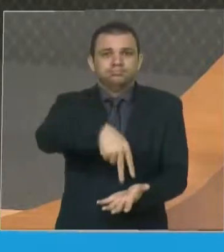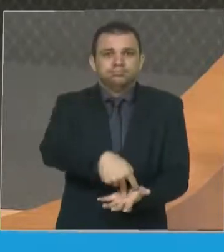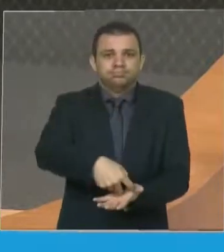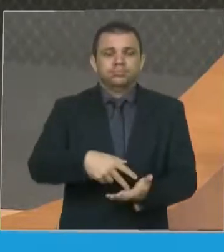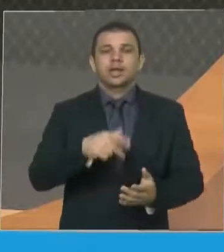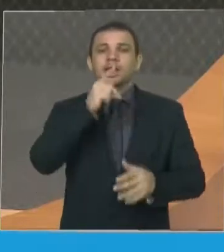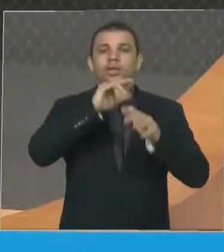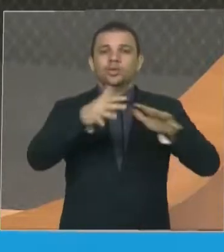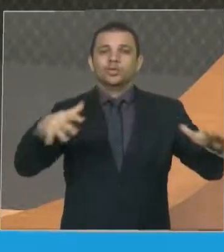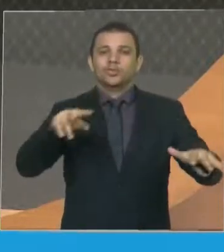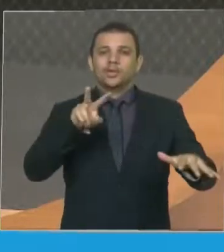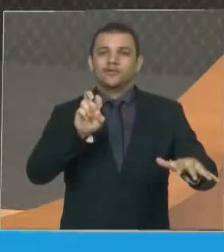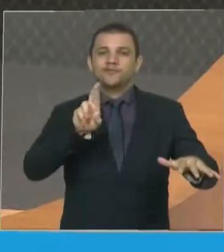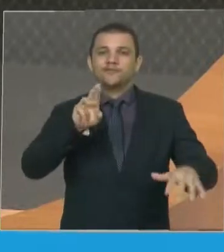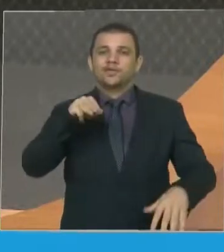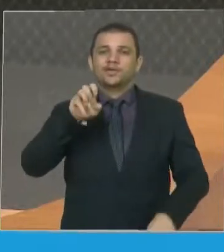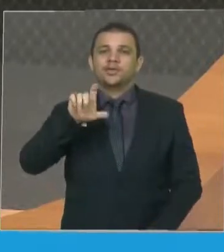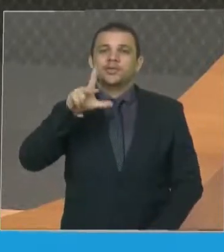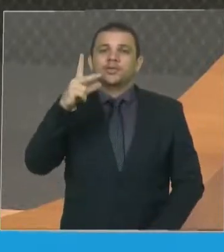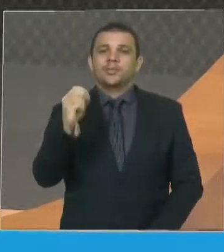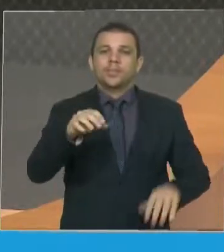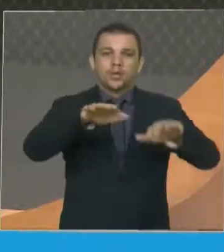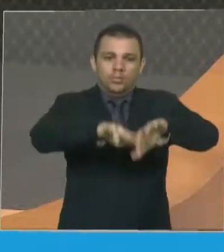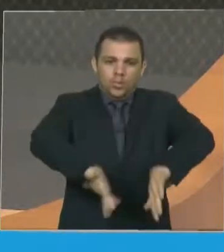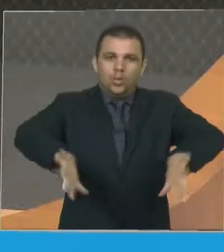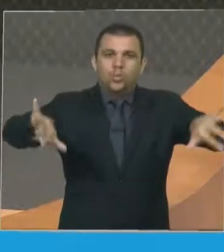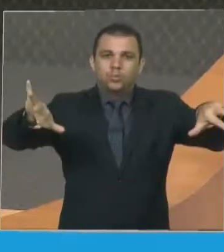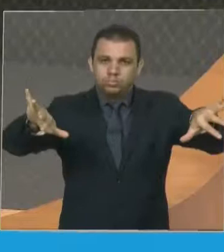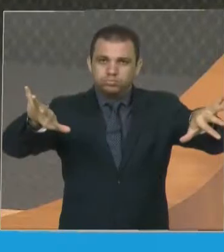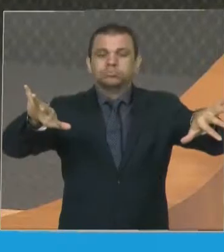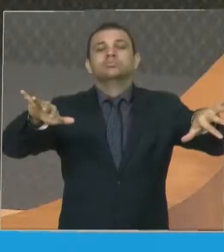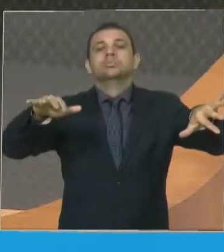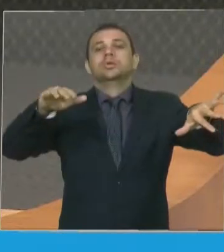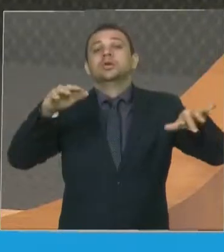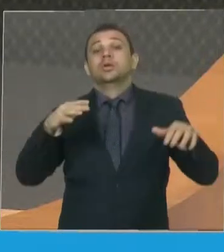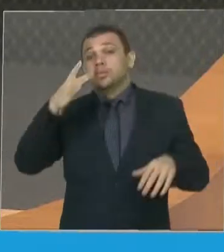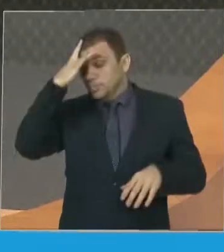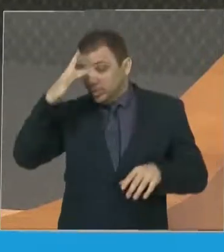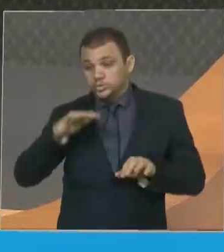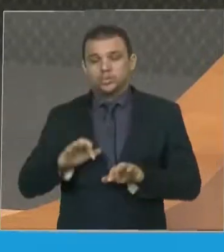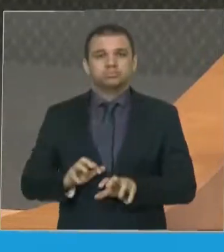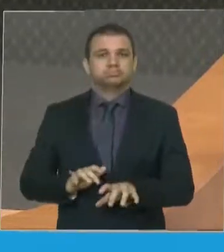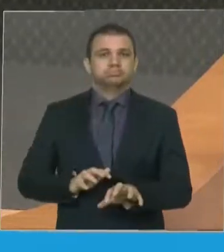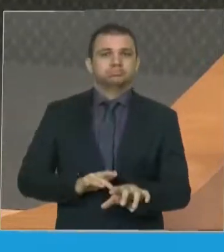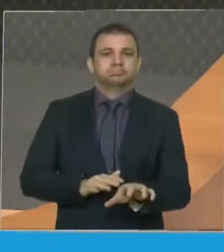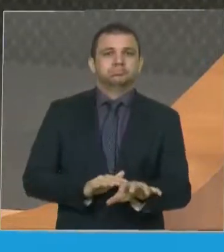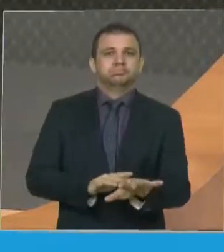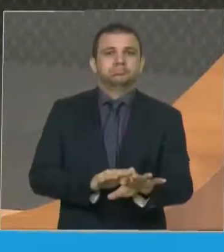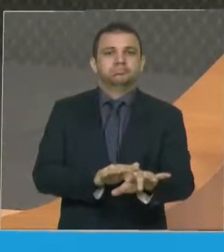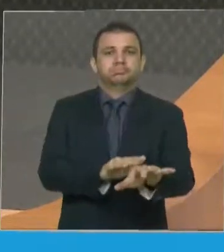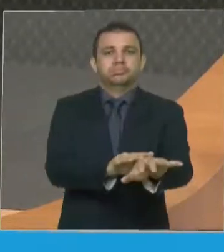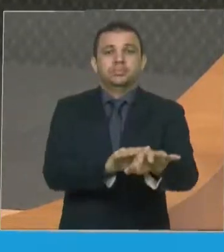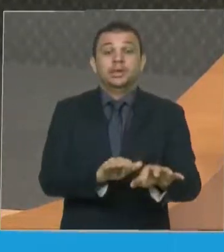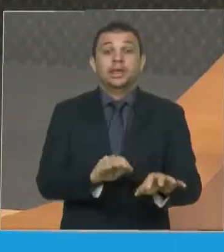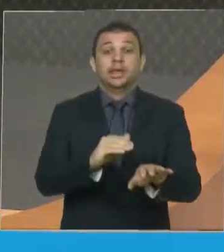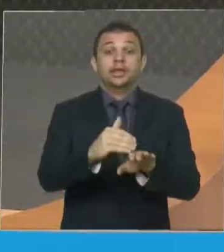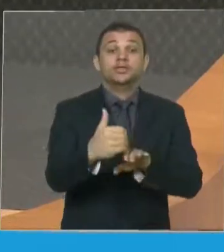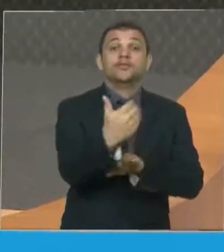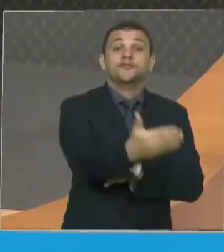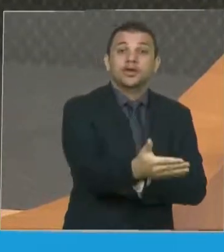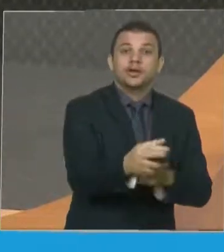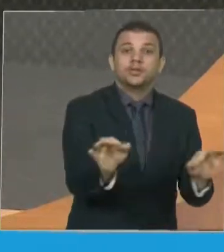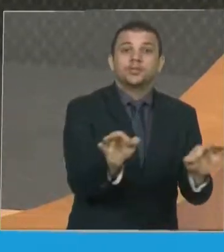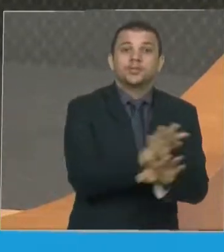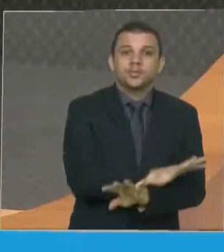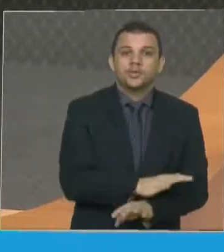enxutos. Do outro lado estava Miriam, cantando com pandeiros nas mãos, comemorando essa grande vitória.